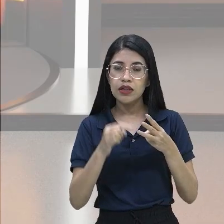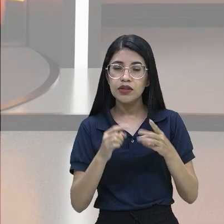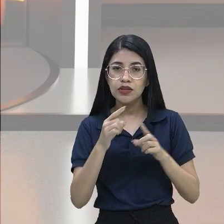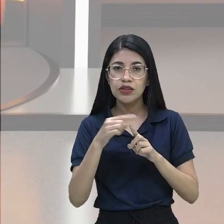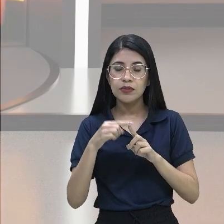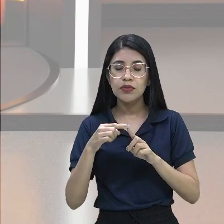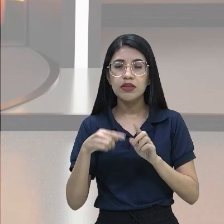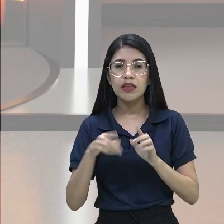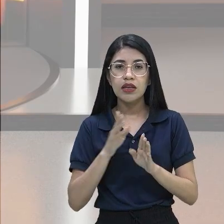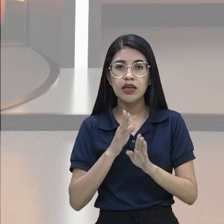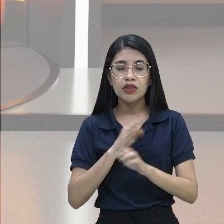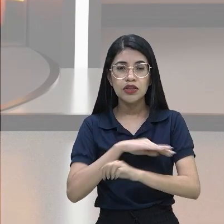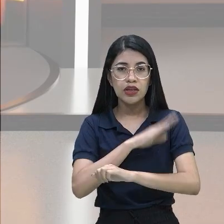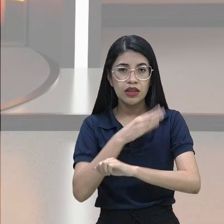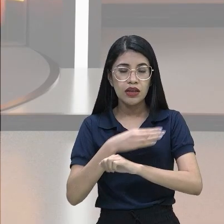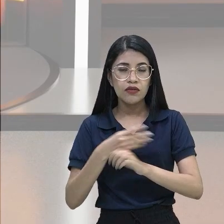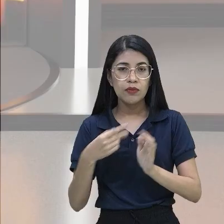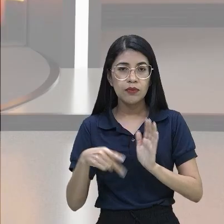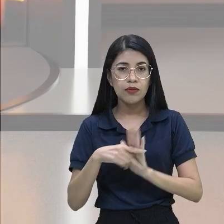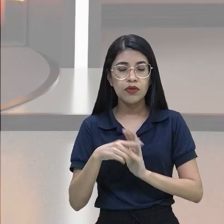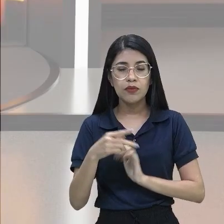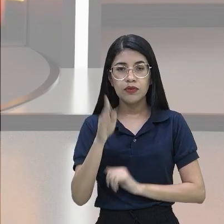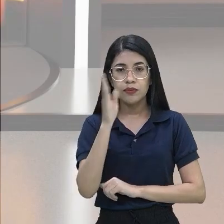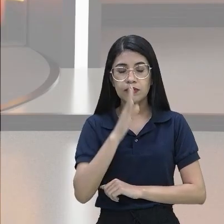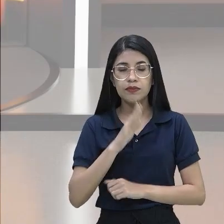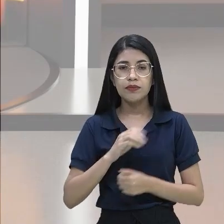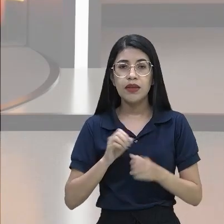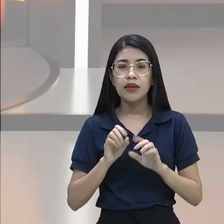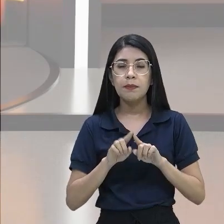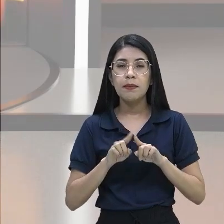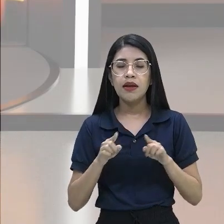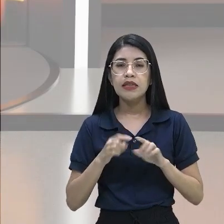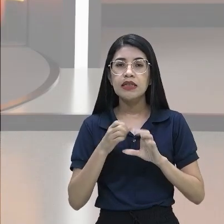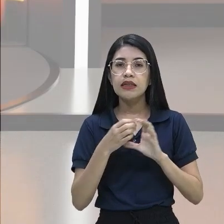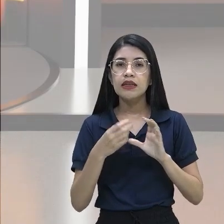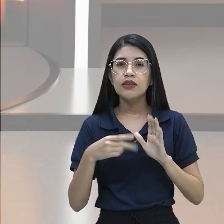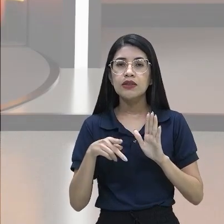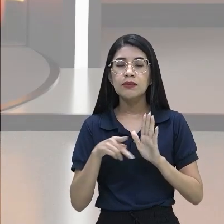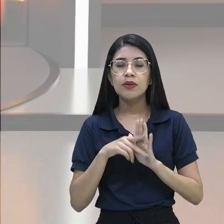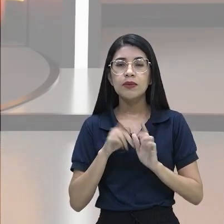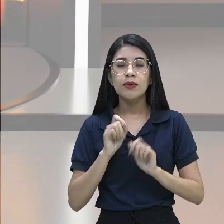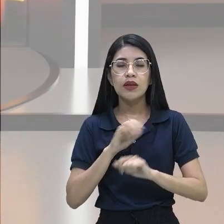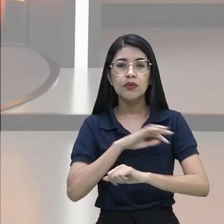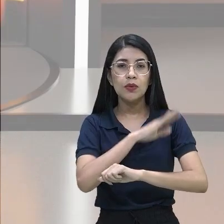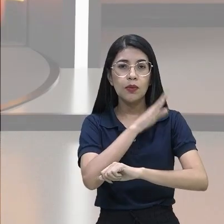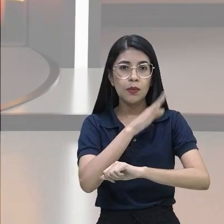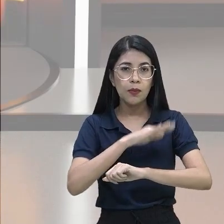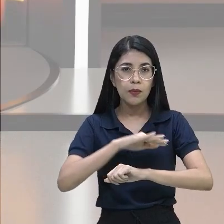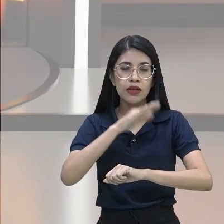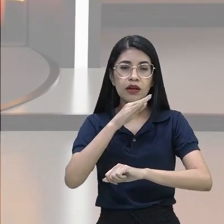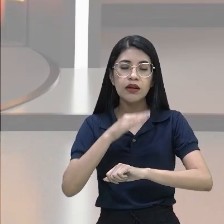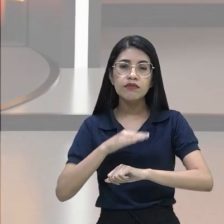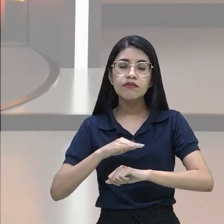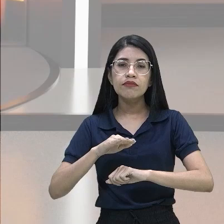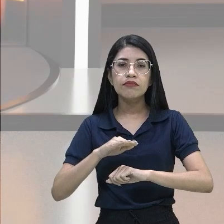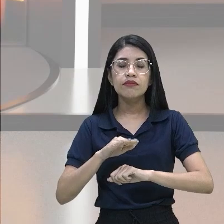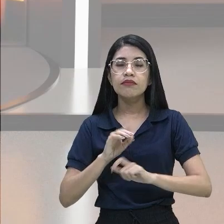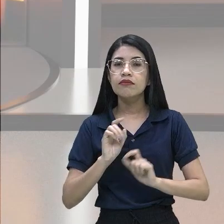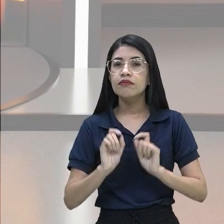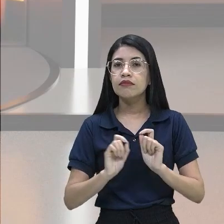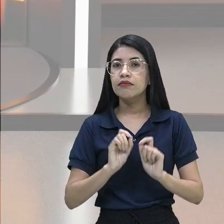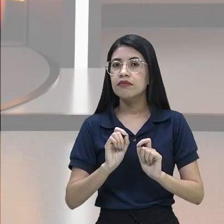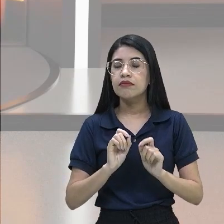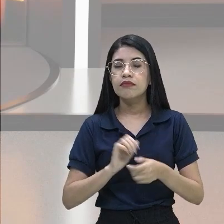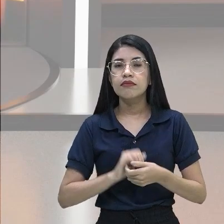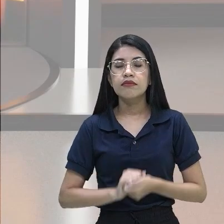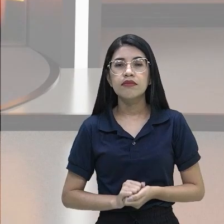depressões, tá? Agora, quais são as características, gente, dos planaltos? Gente, os planaltos, né, vão